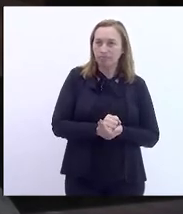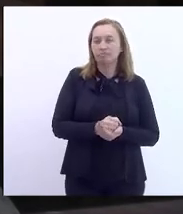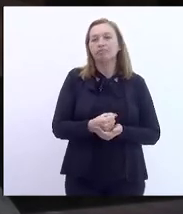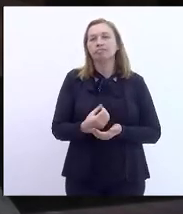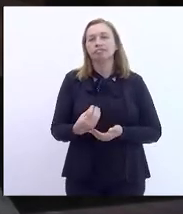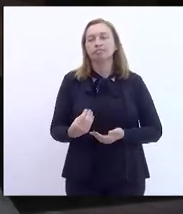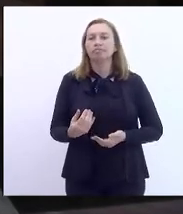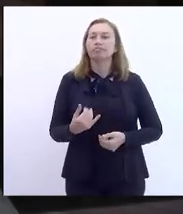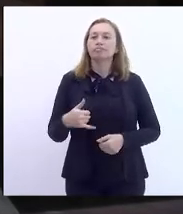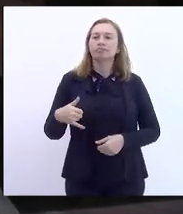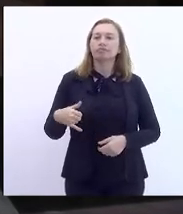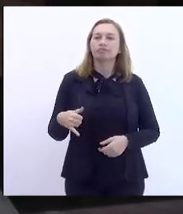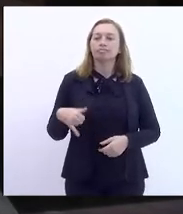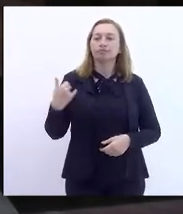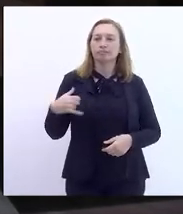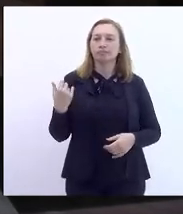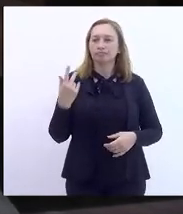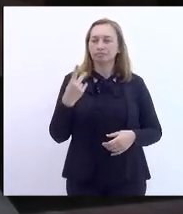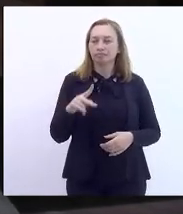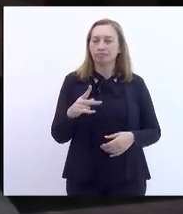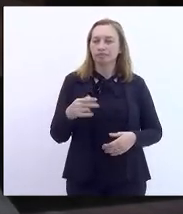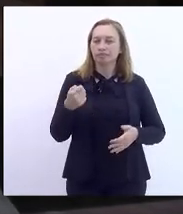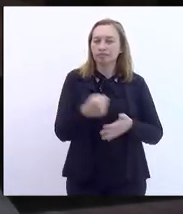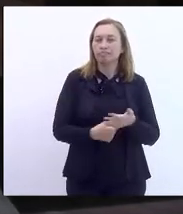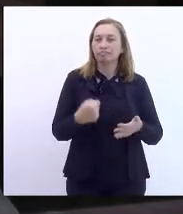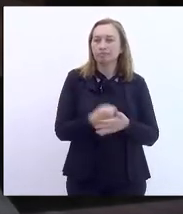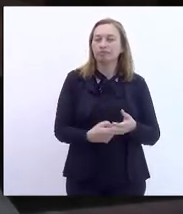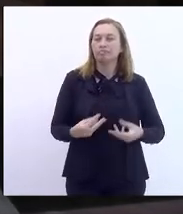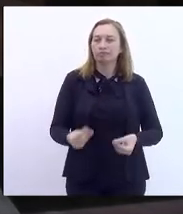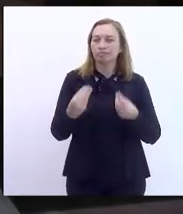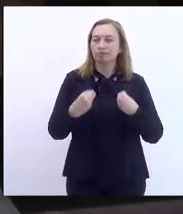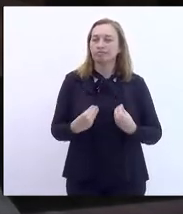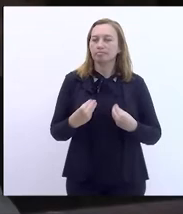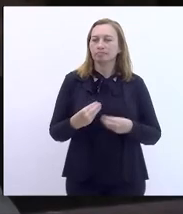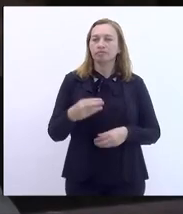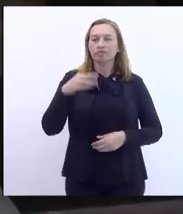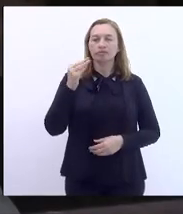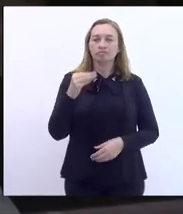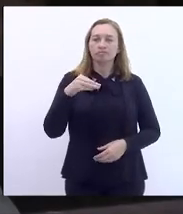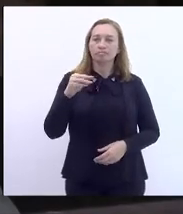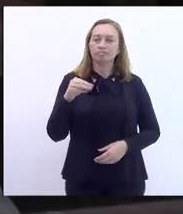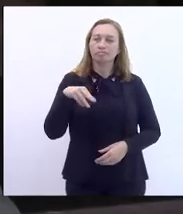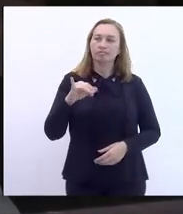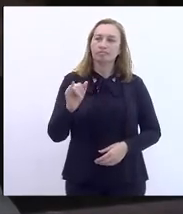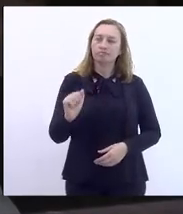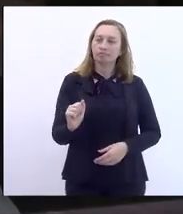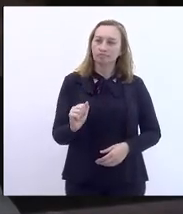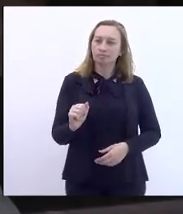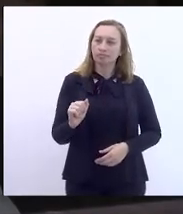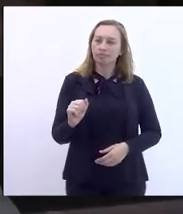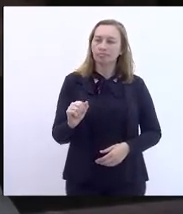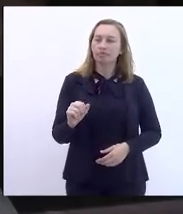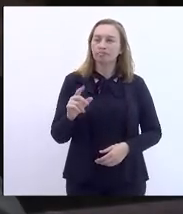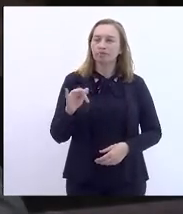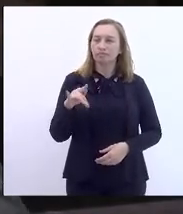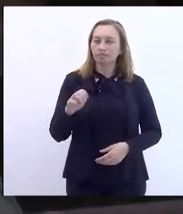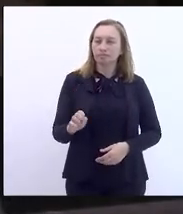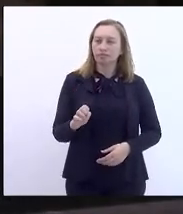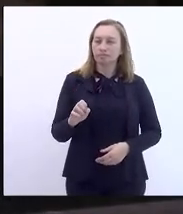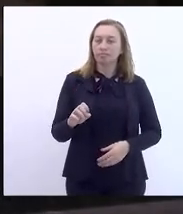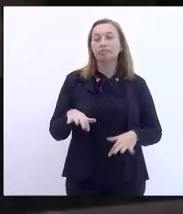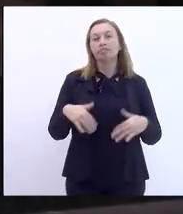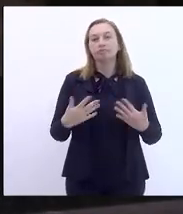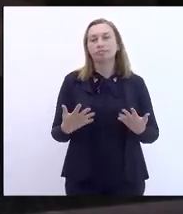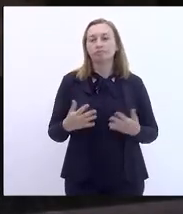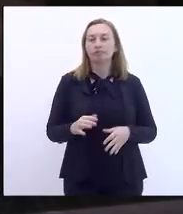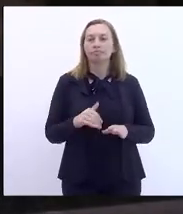dessa brava guerreira e amiga que a luta nos deu Mônica Cunha Felipe Léo Cuca e